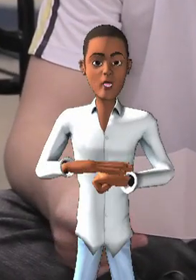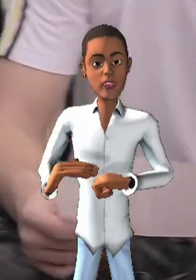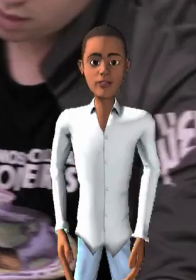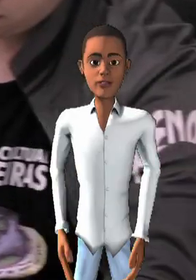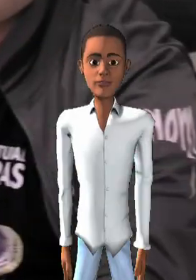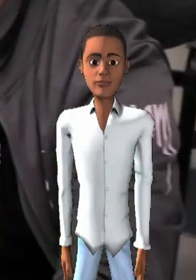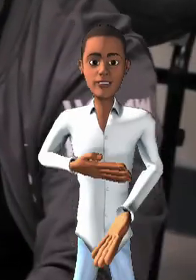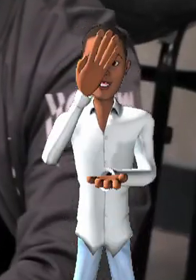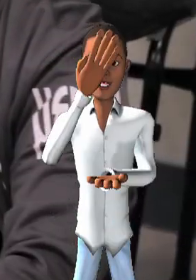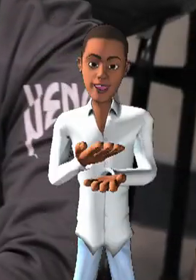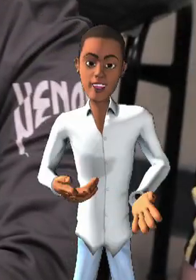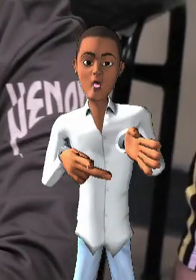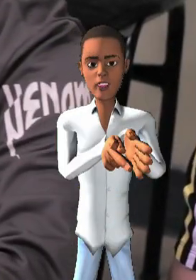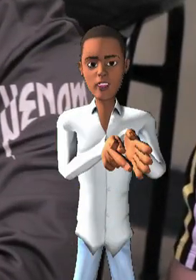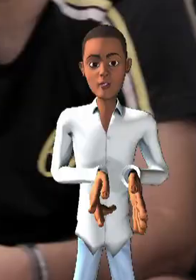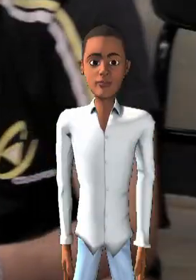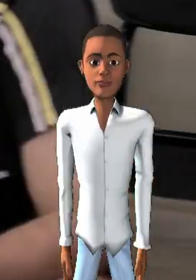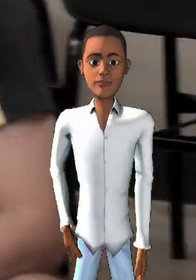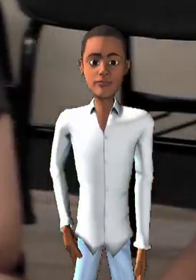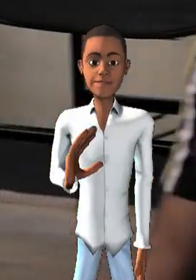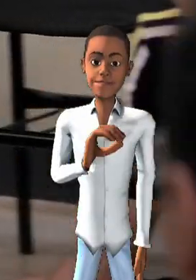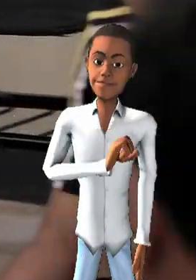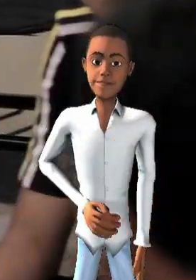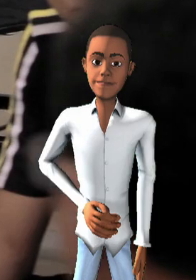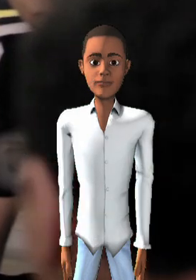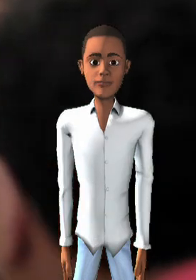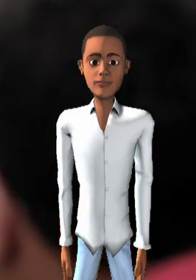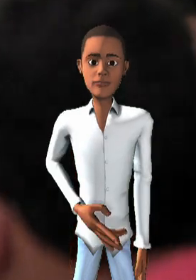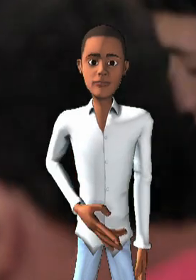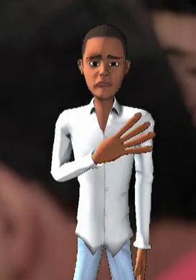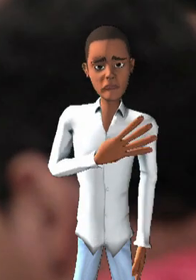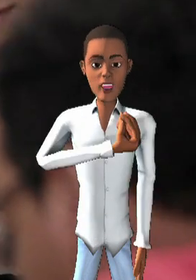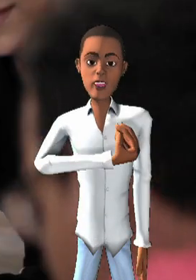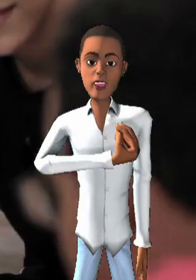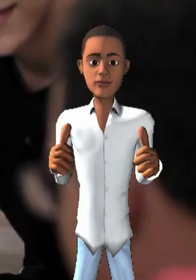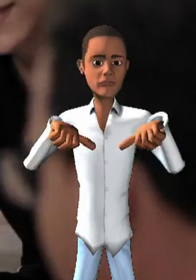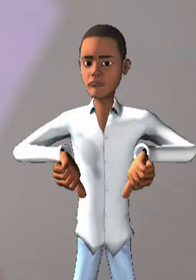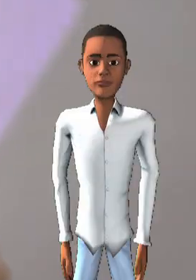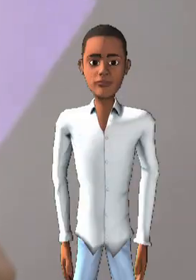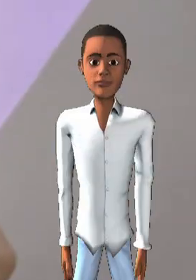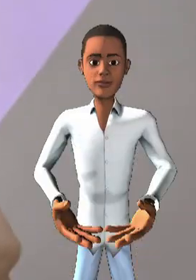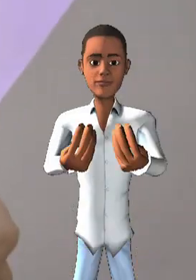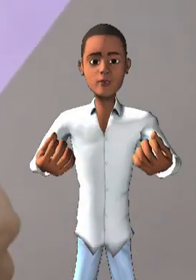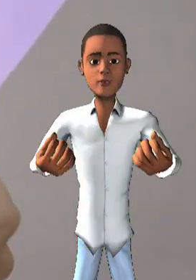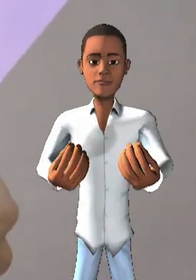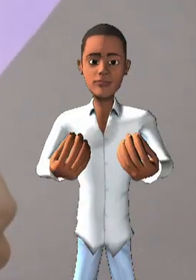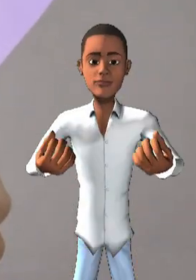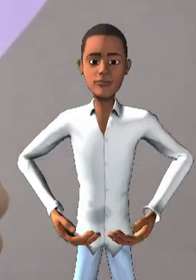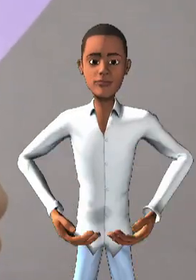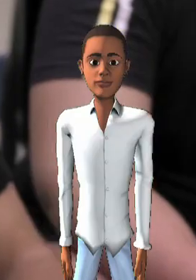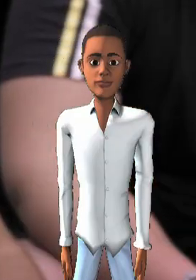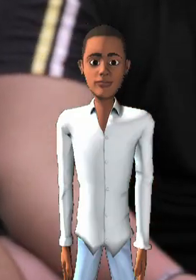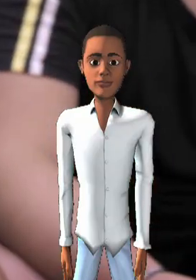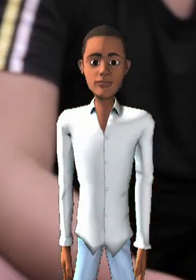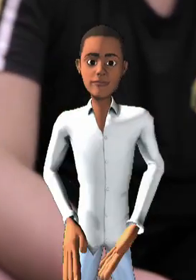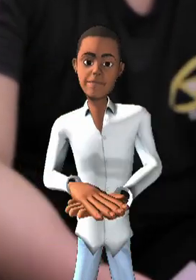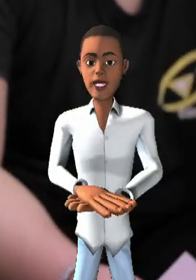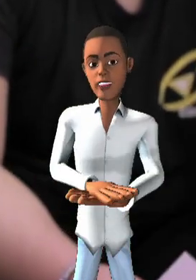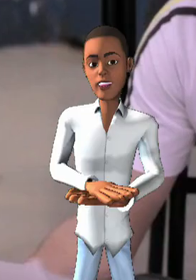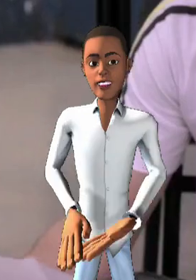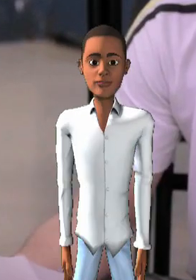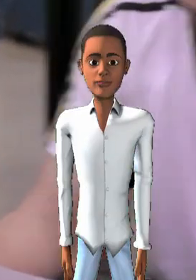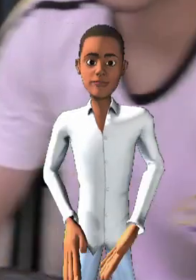afeto. Autoconfiança. Amor. Medo de falhar na vida. Sensibilidade.